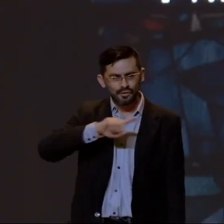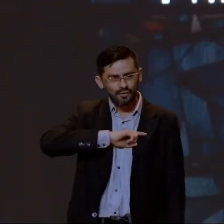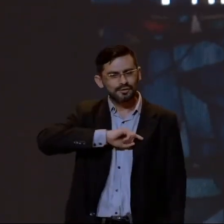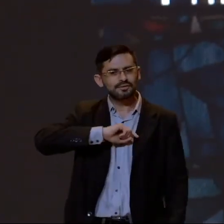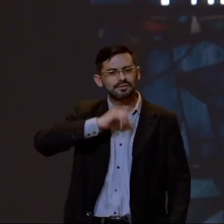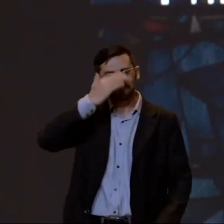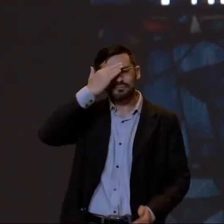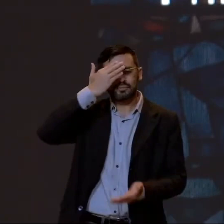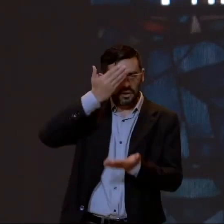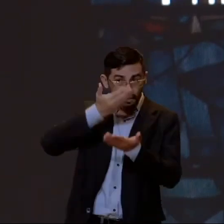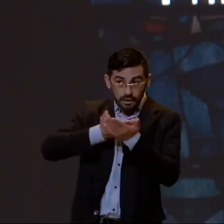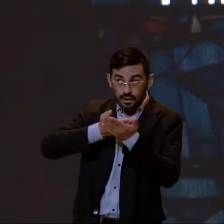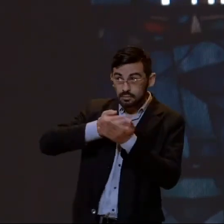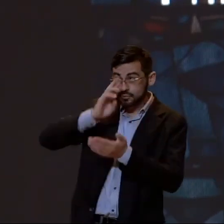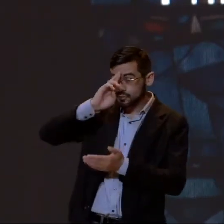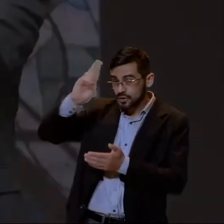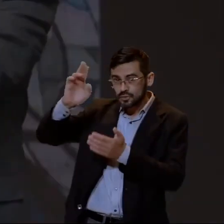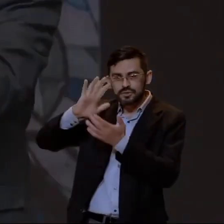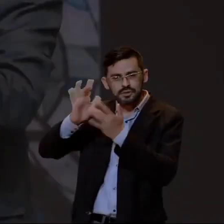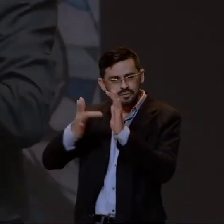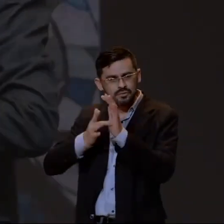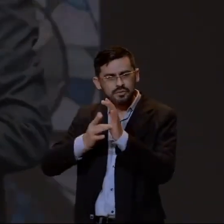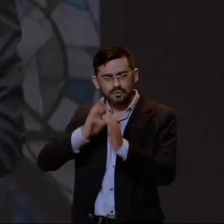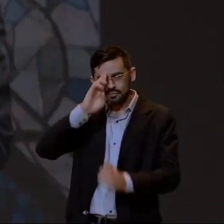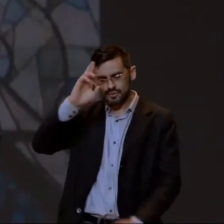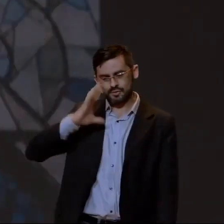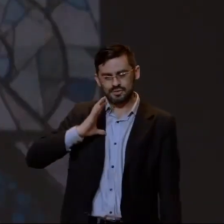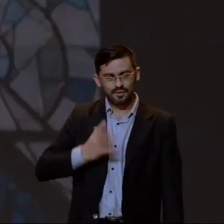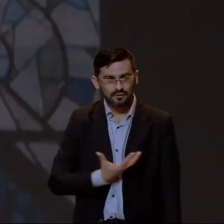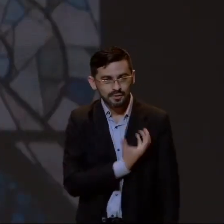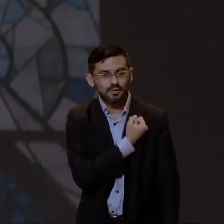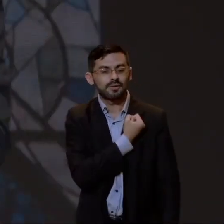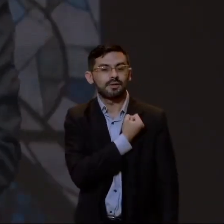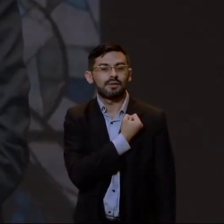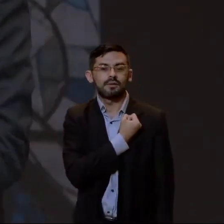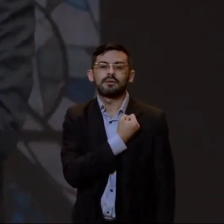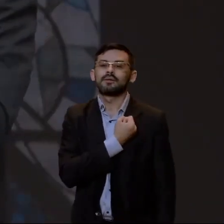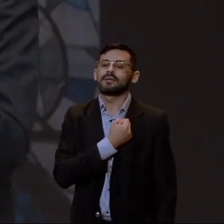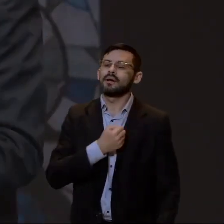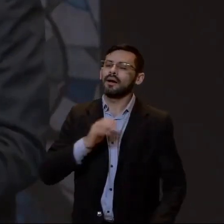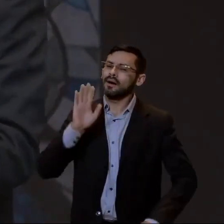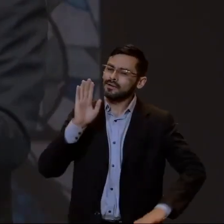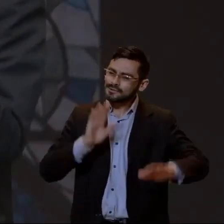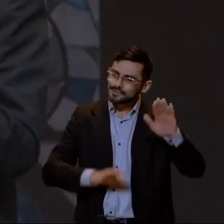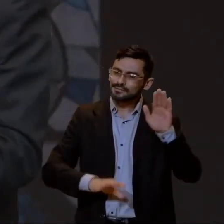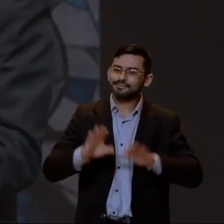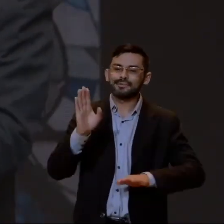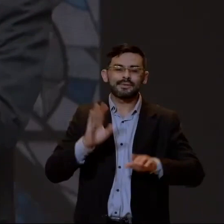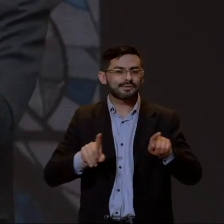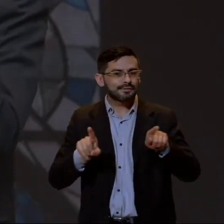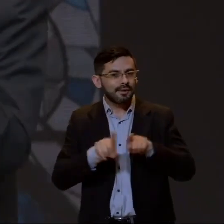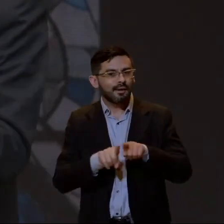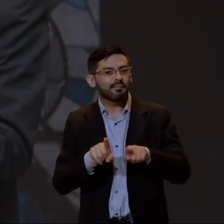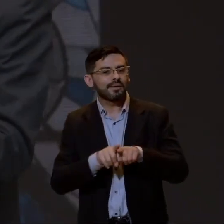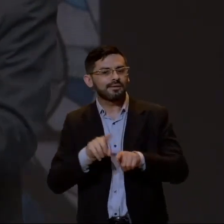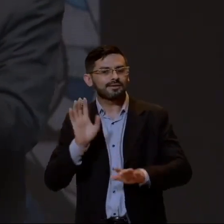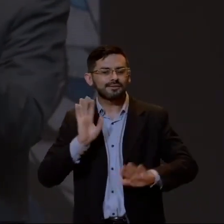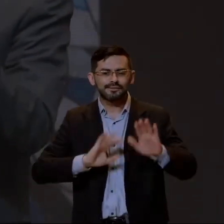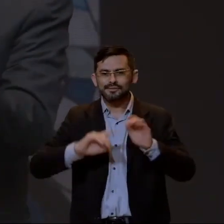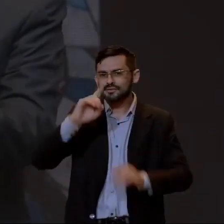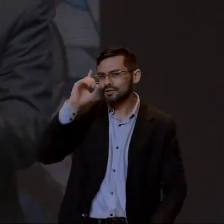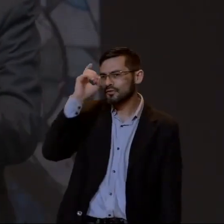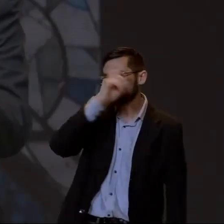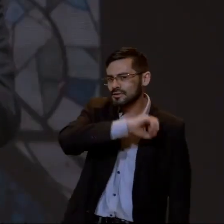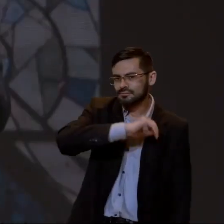que creem no Senhor Jesus como Senhor e Salvador da nossa vida, tantas vezes temos dificuldade